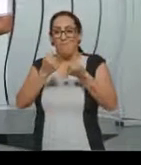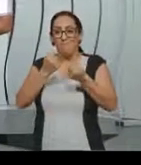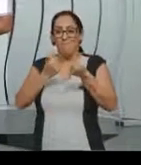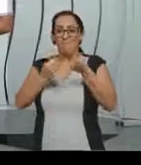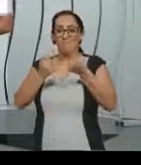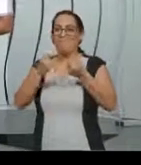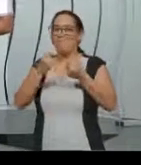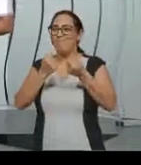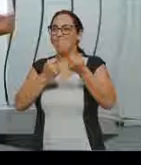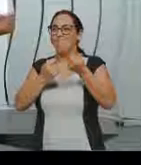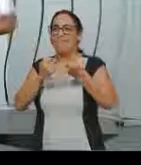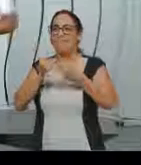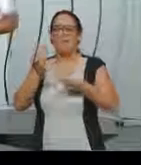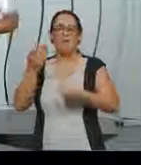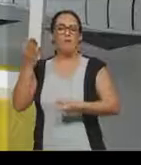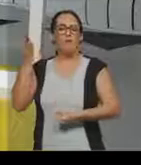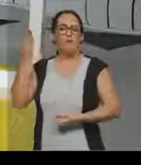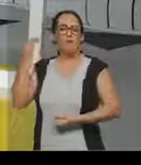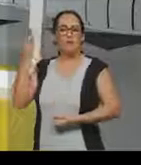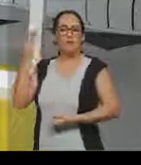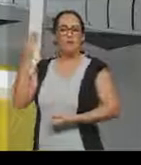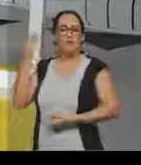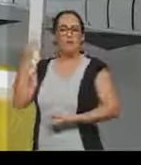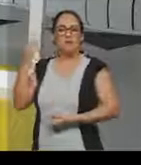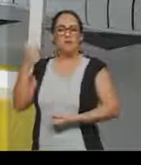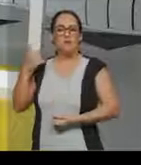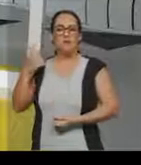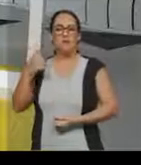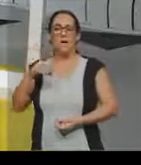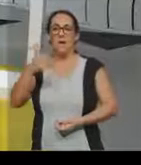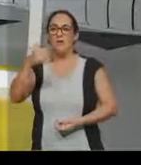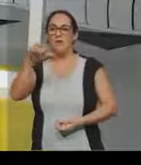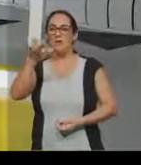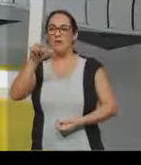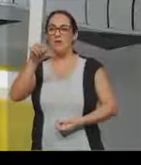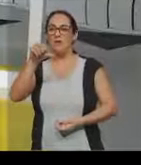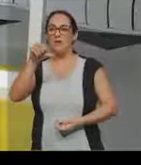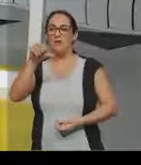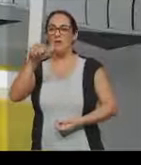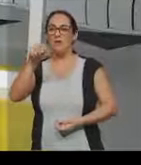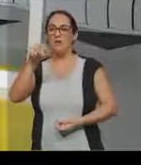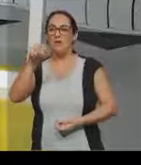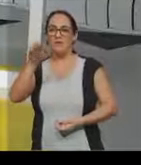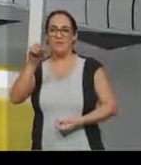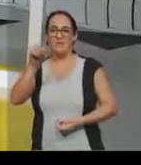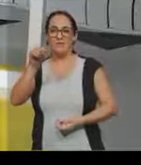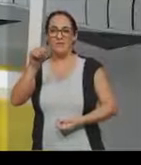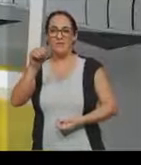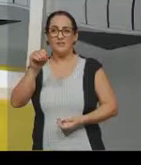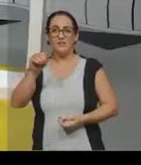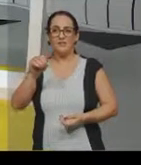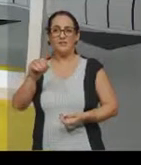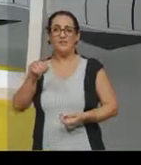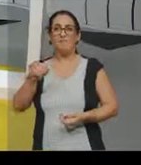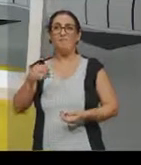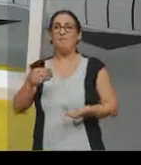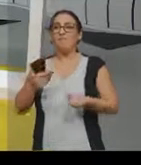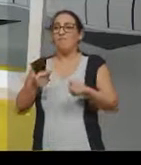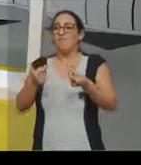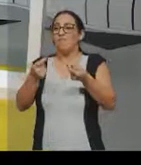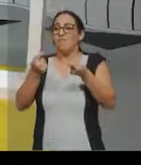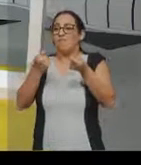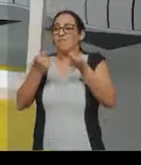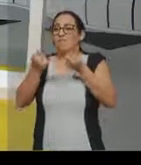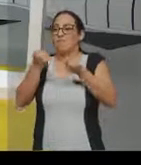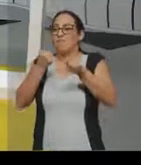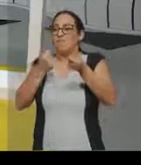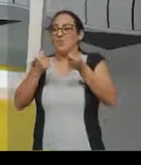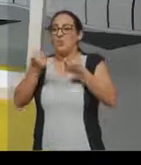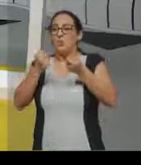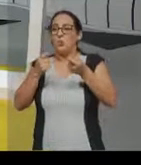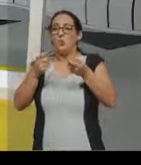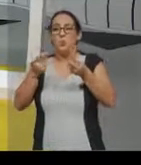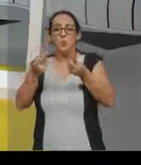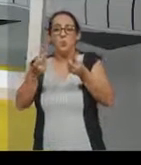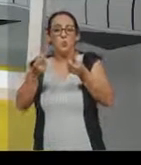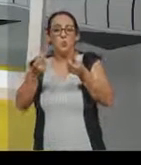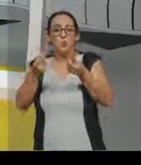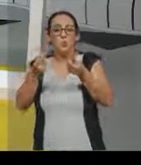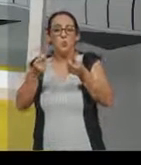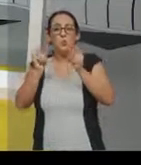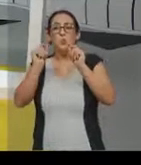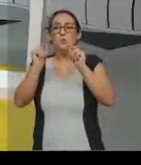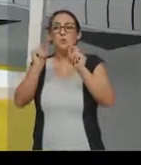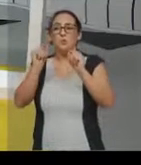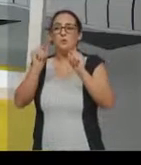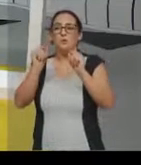época, décadas de 1970 para frente, uma situação econômica extremamente delicada, né? E as pessoas